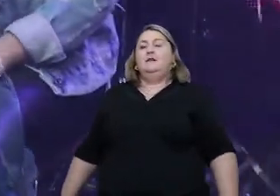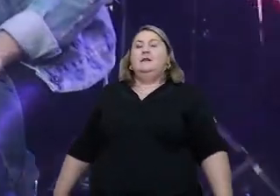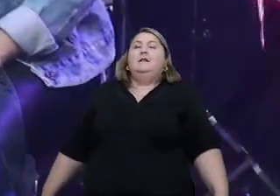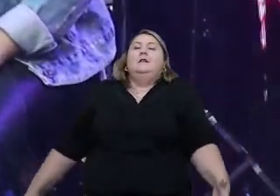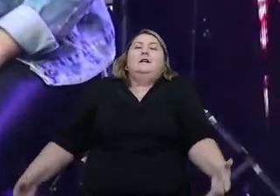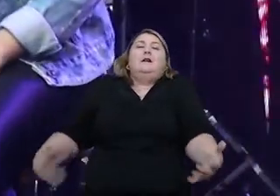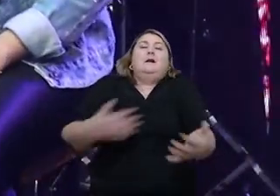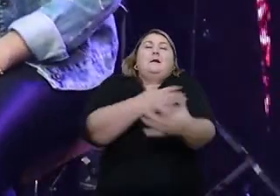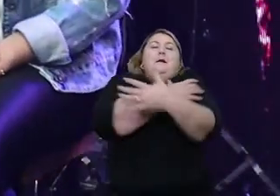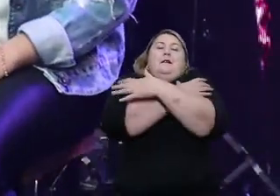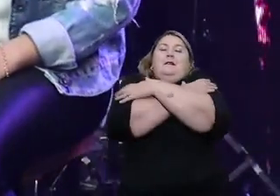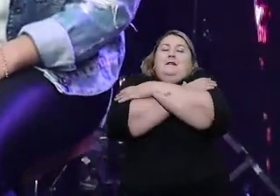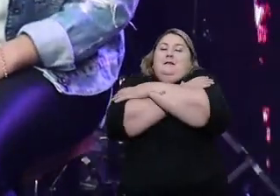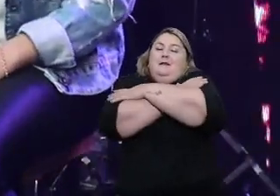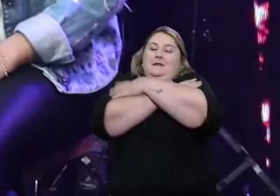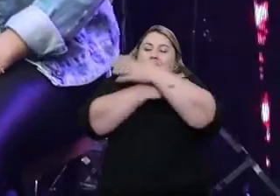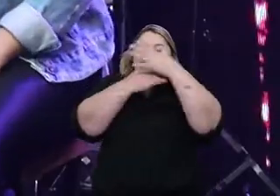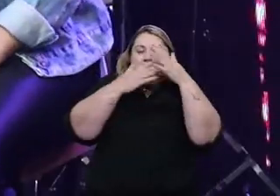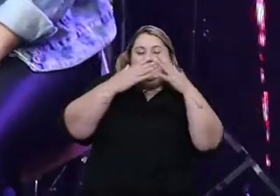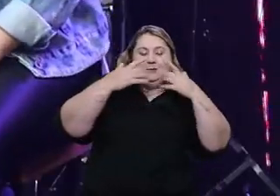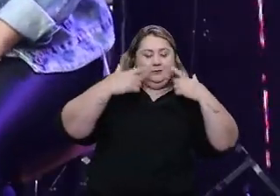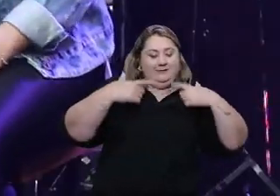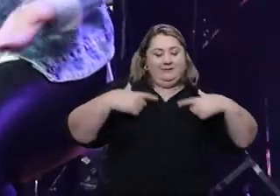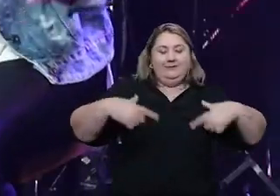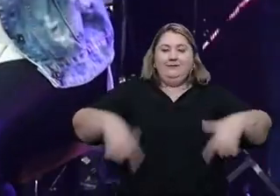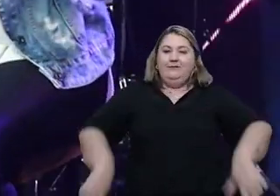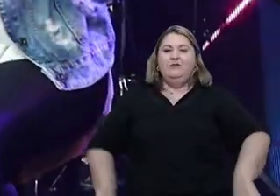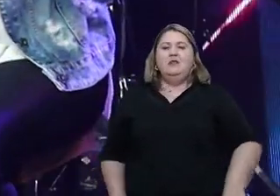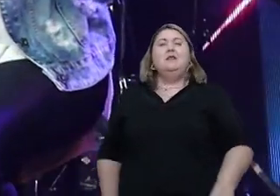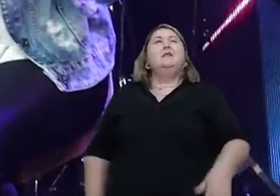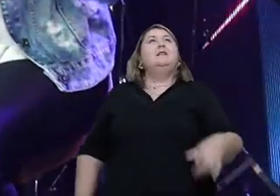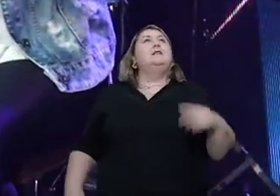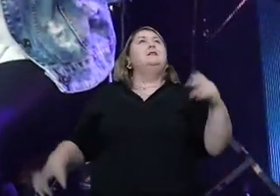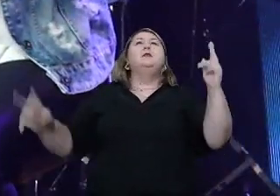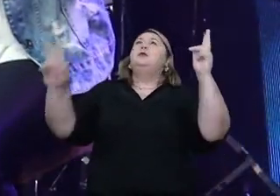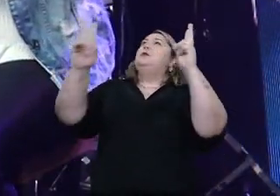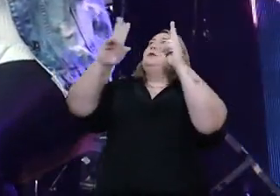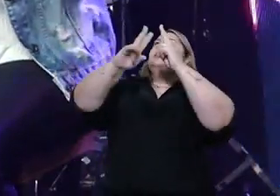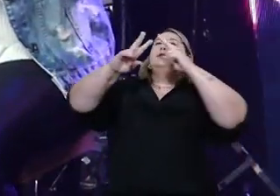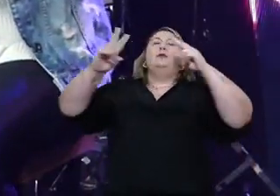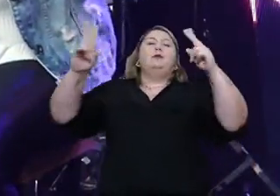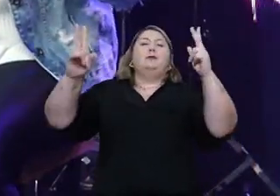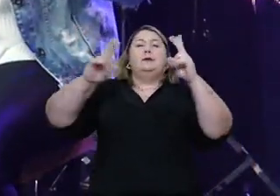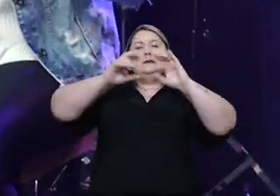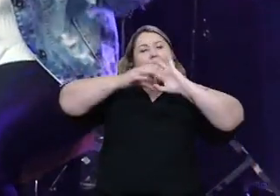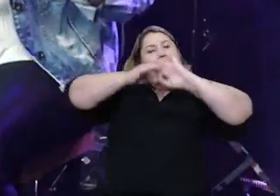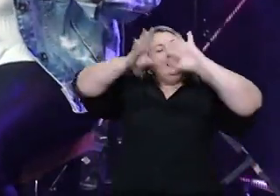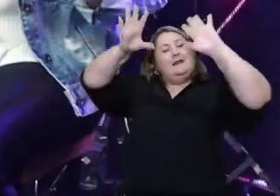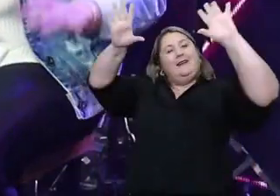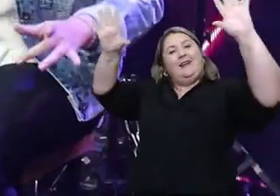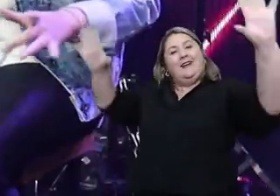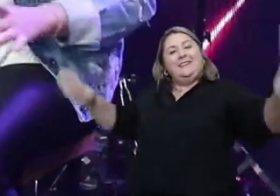paixão. Abrace meu corpo inteiro, deixa a brisa passar.